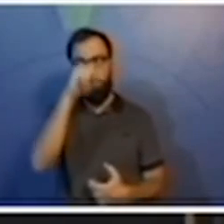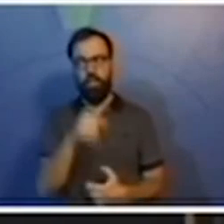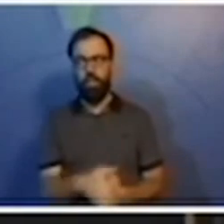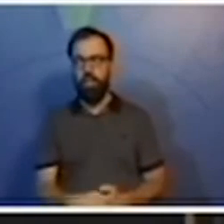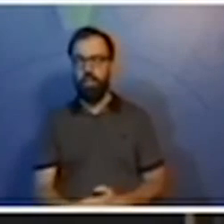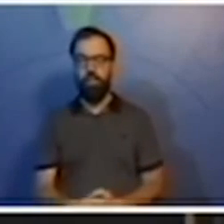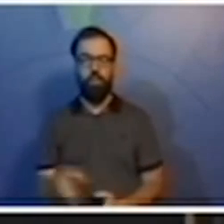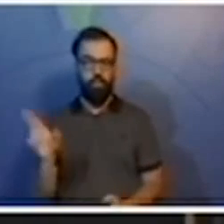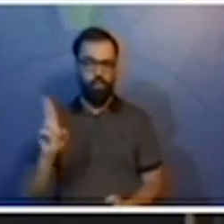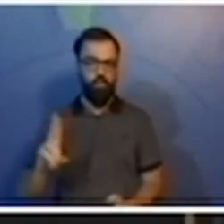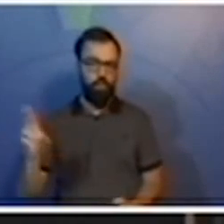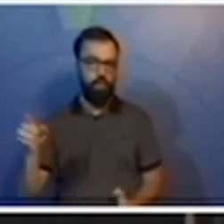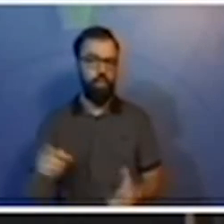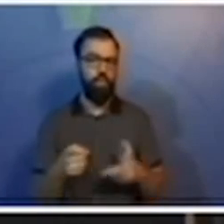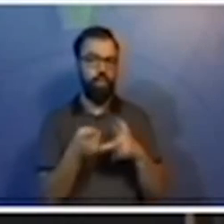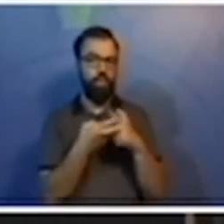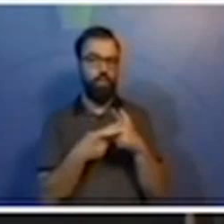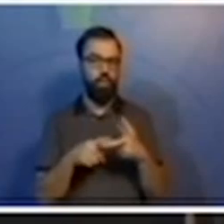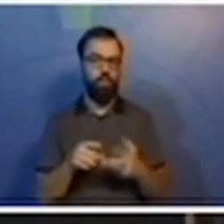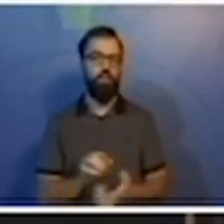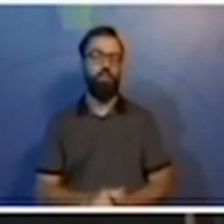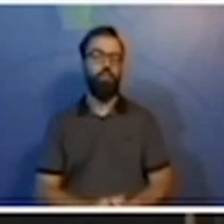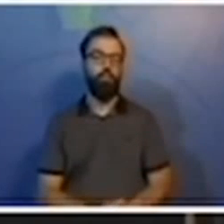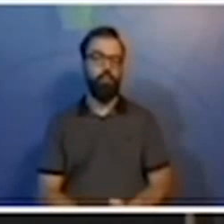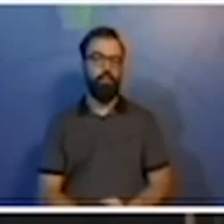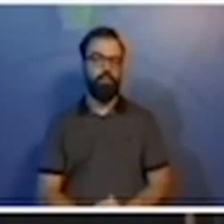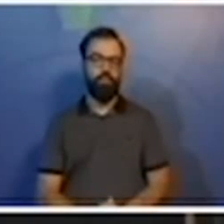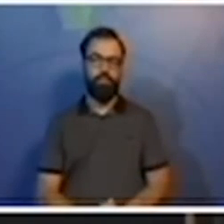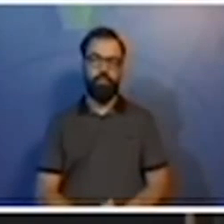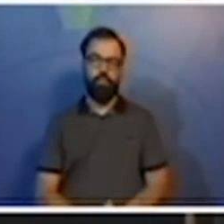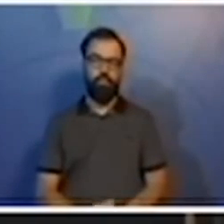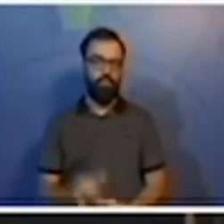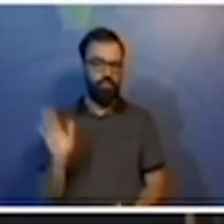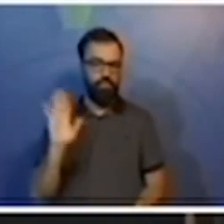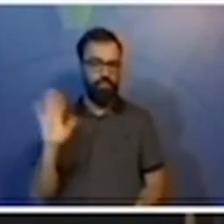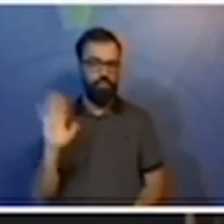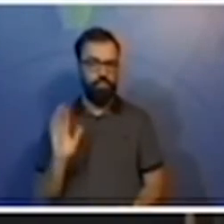ângulos e alguns outros conceitos que vocês já sabem. Até a nossa próxima aula, gente.